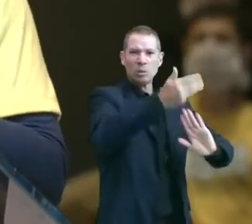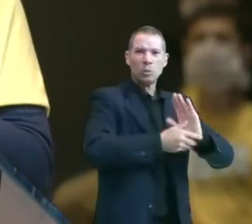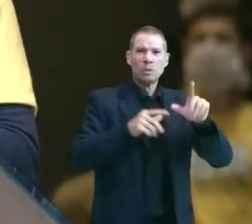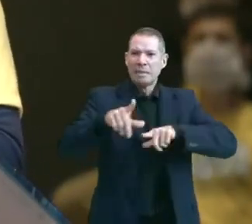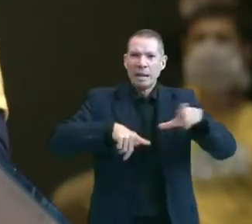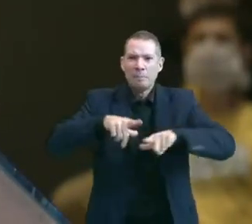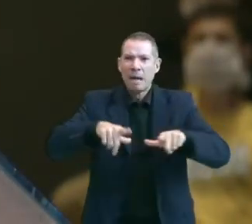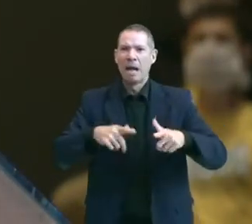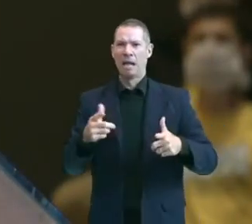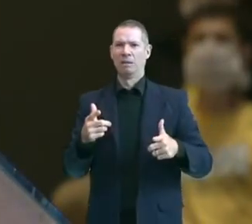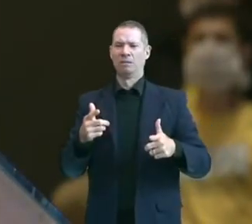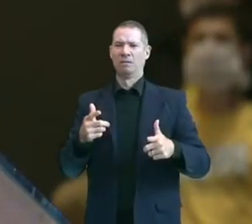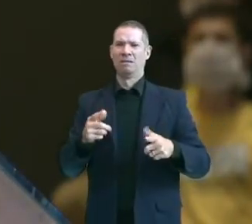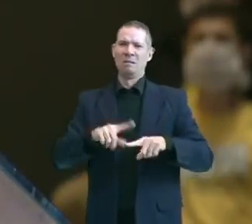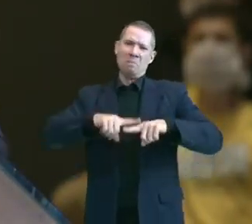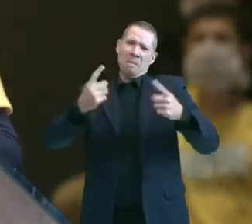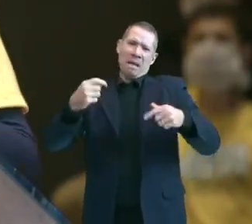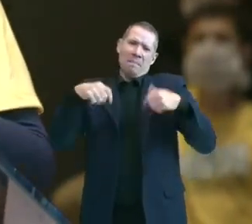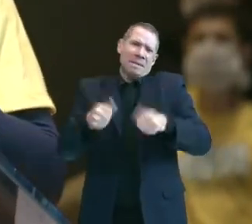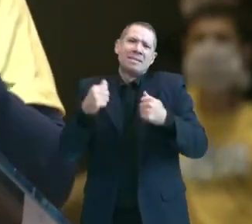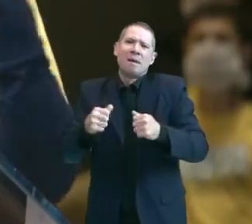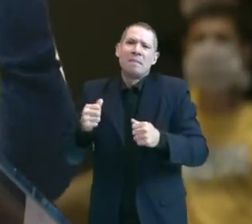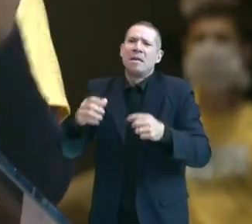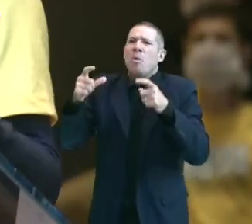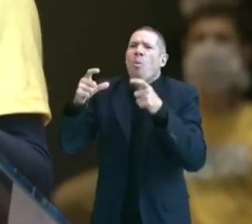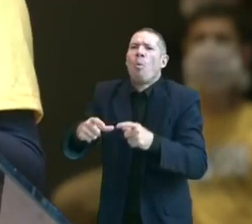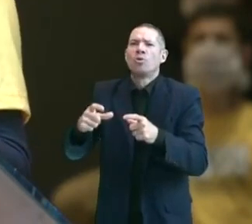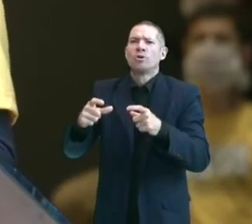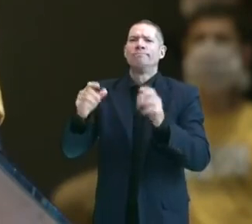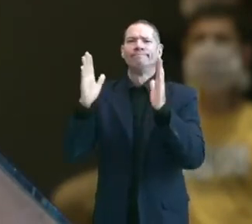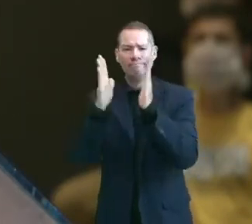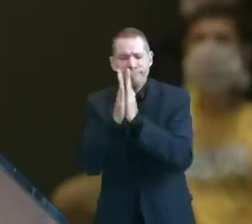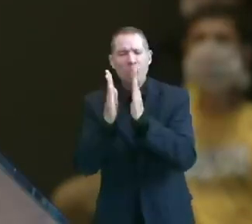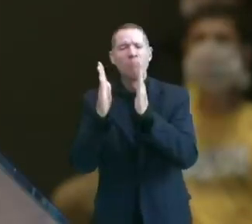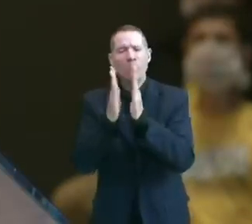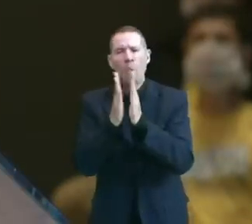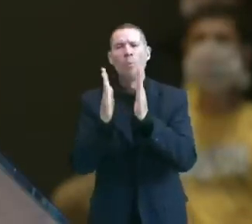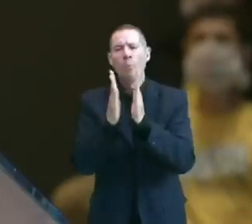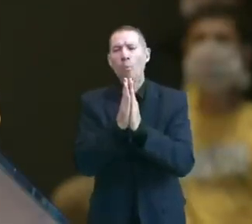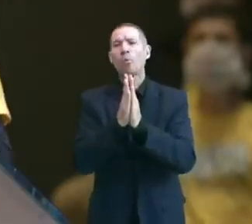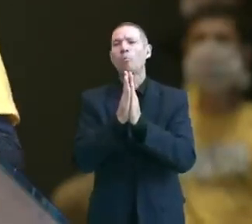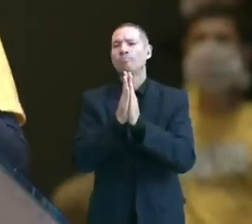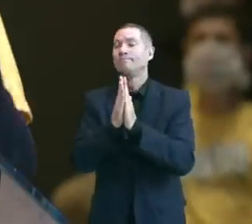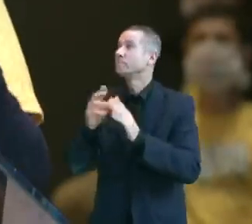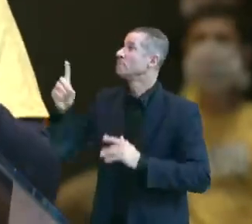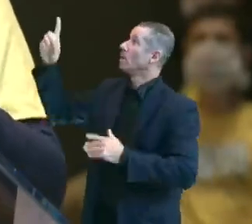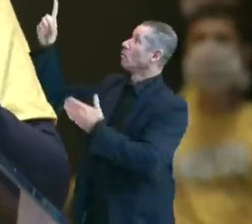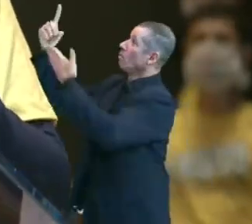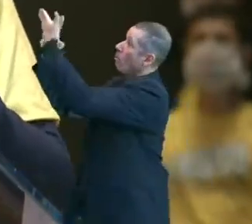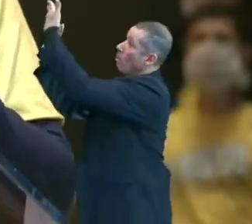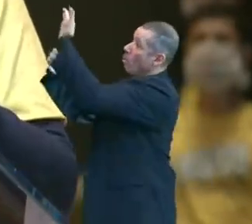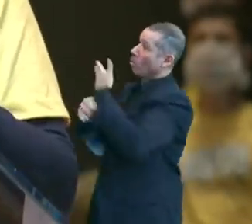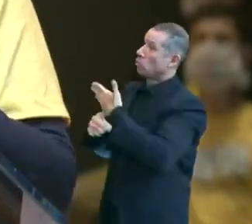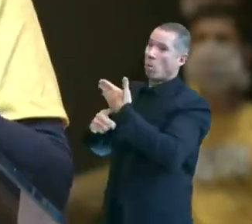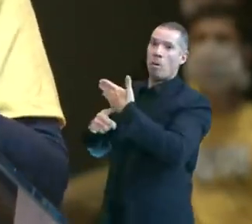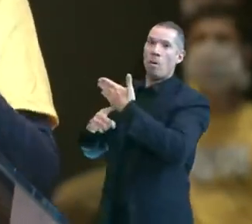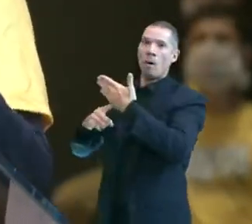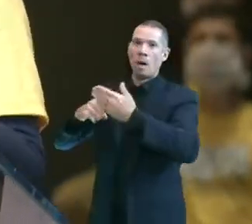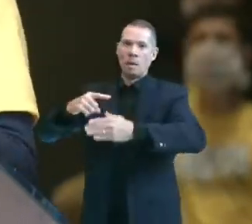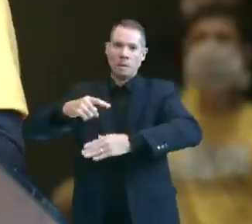trabalho. E eu disse, mas eu preciso saber para onde é. E a gente orou, e Deus me mostrou a